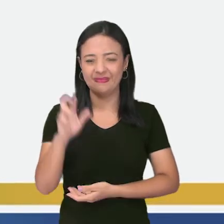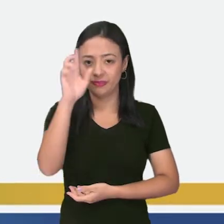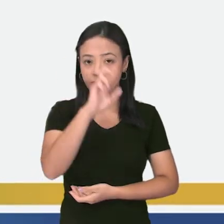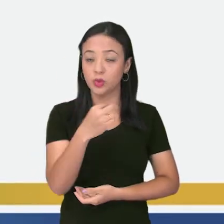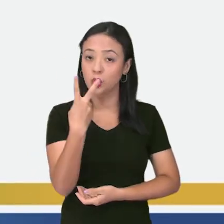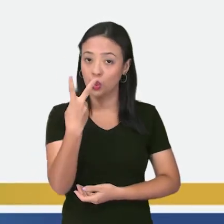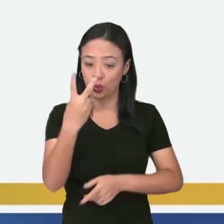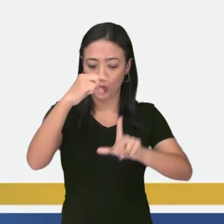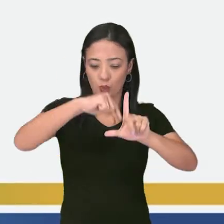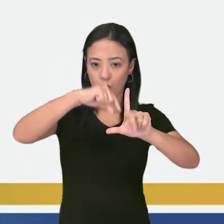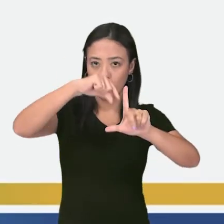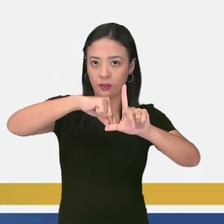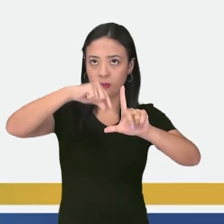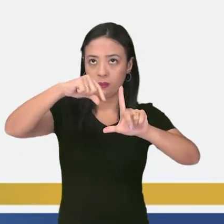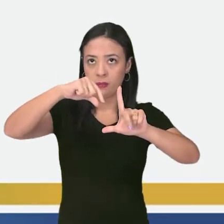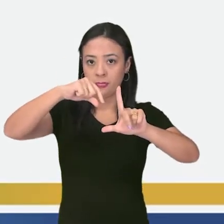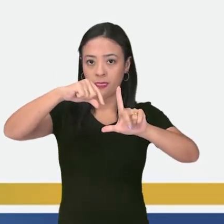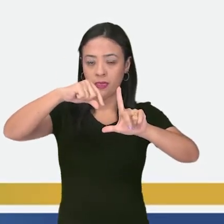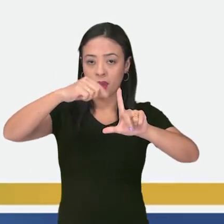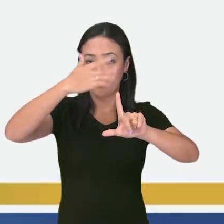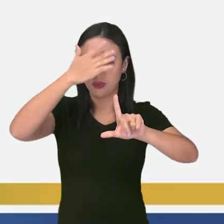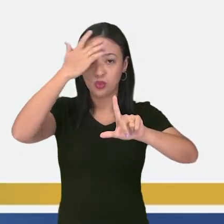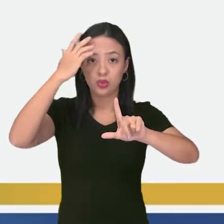Observando os dois gráficos,